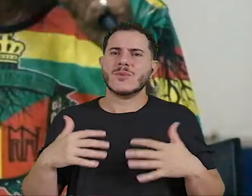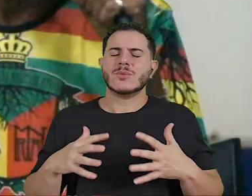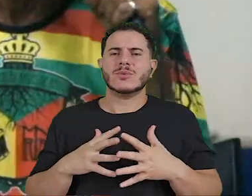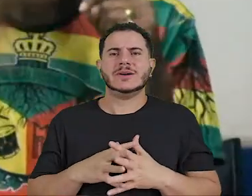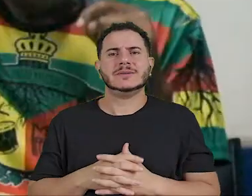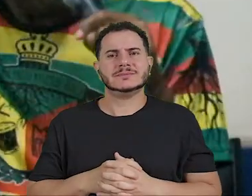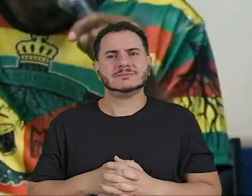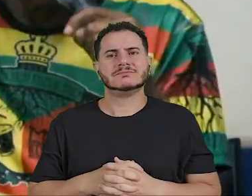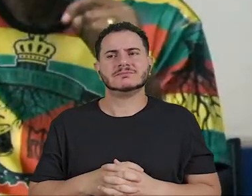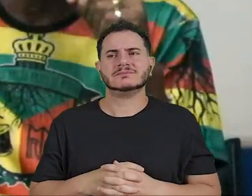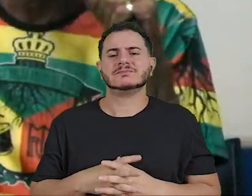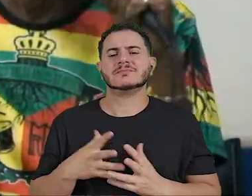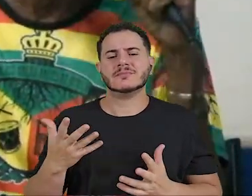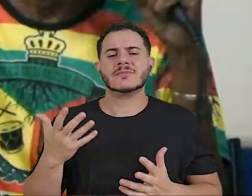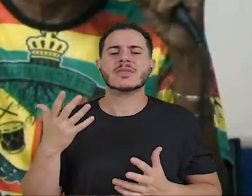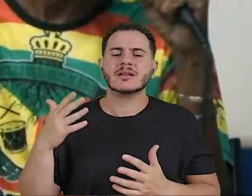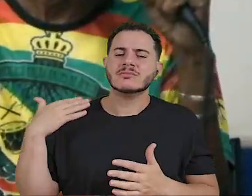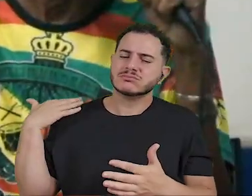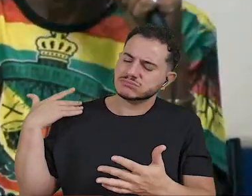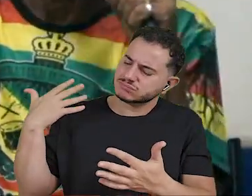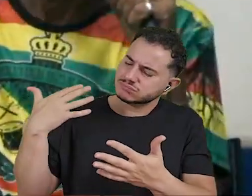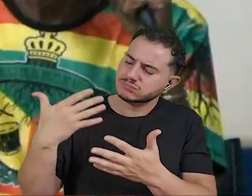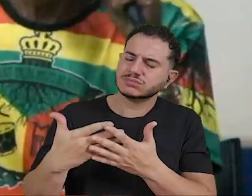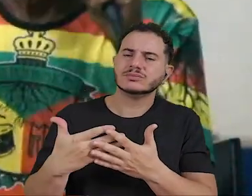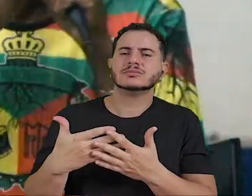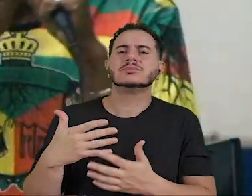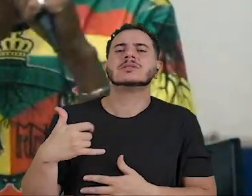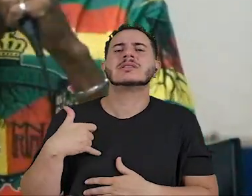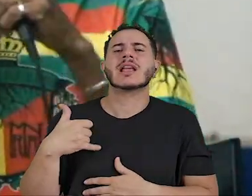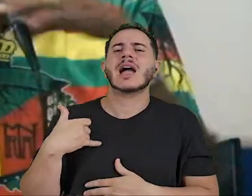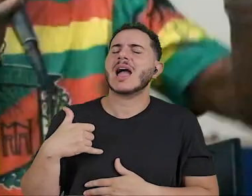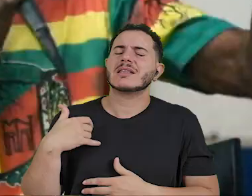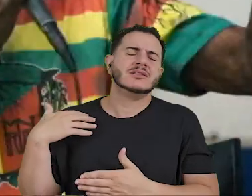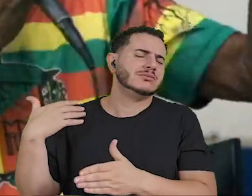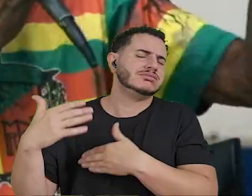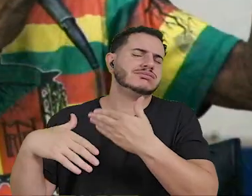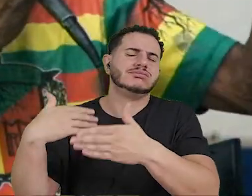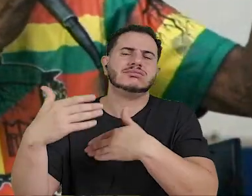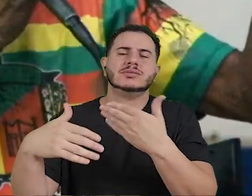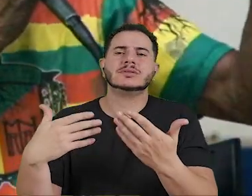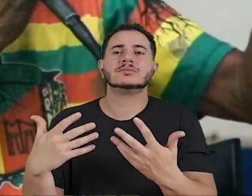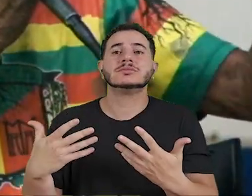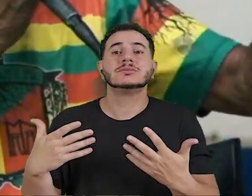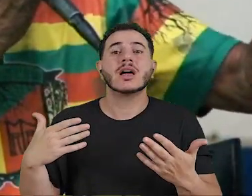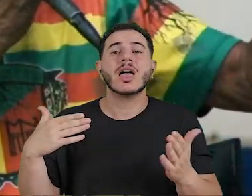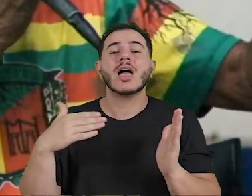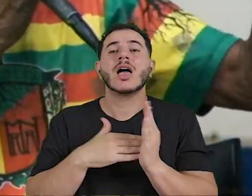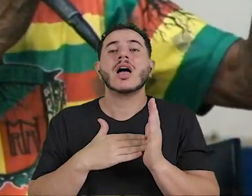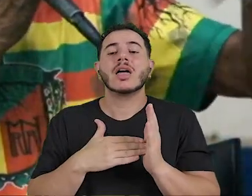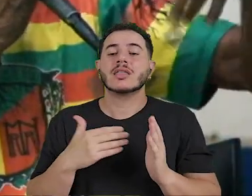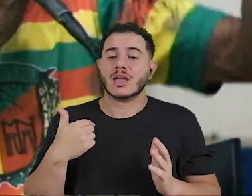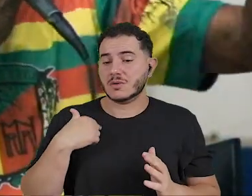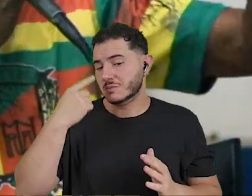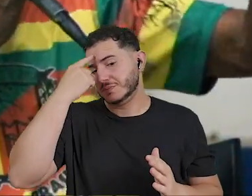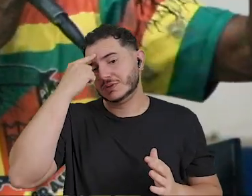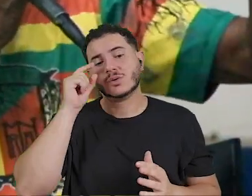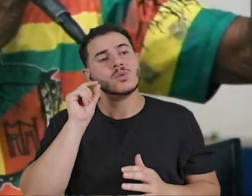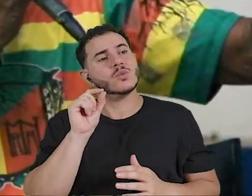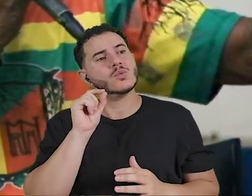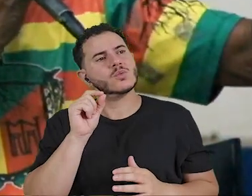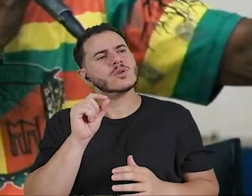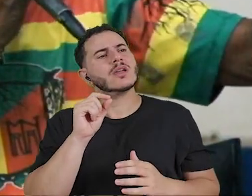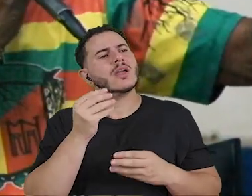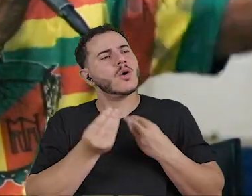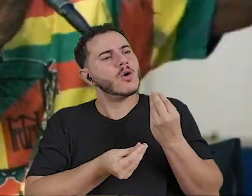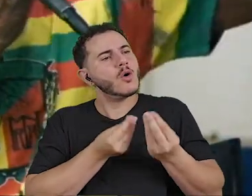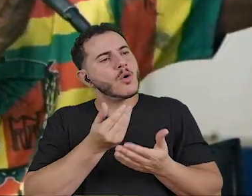Chega a idade máxima, maior, até chegar a mestrar